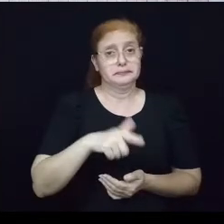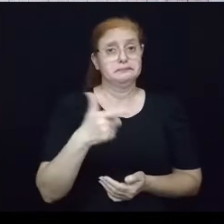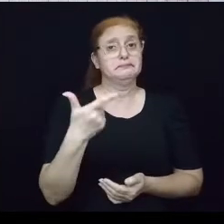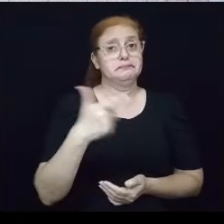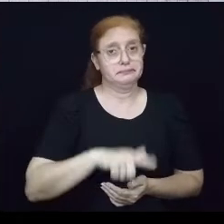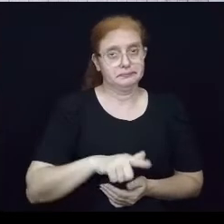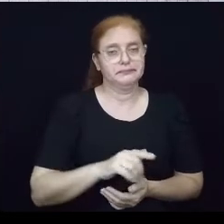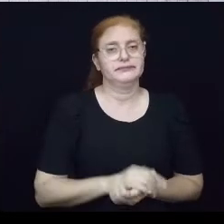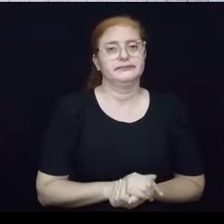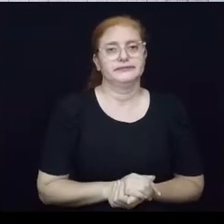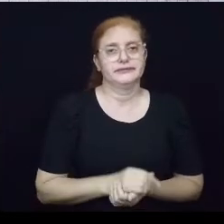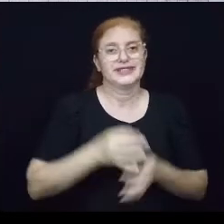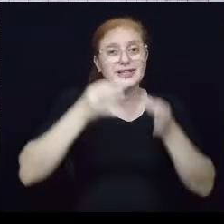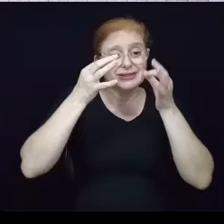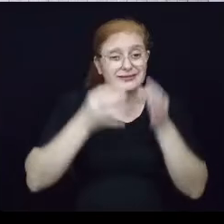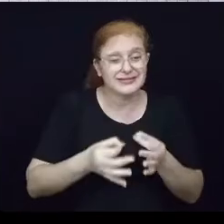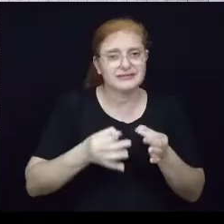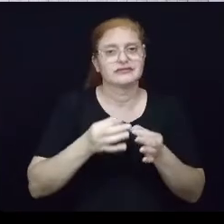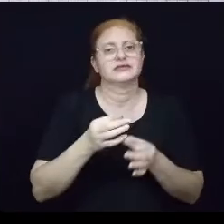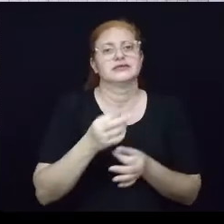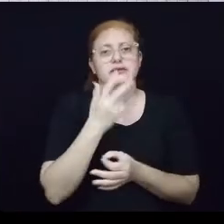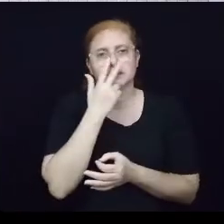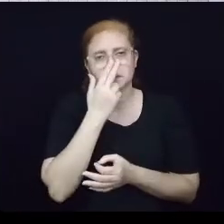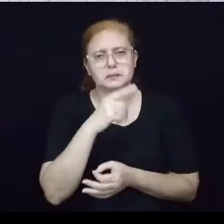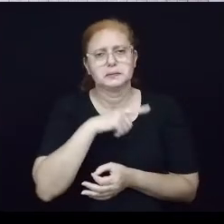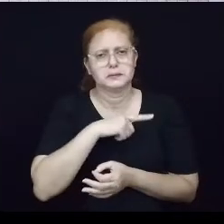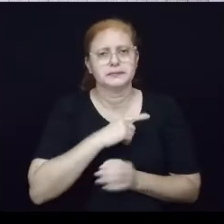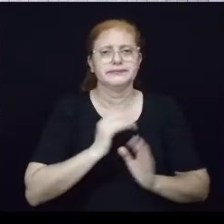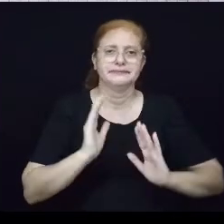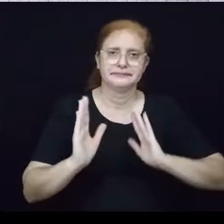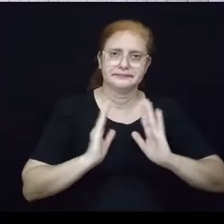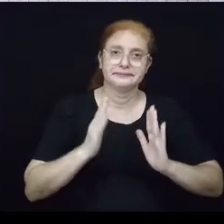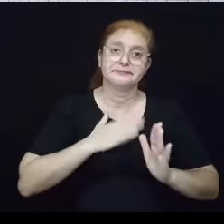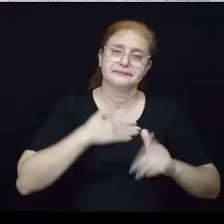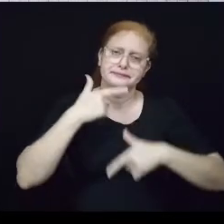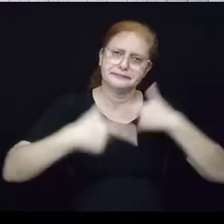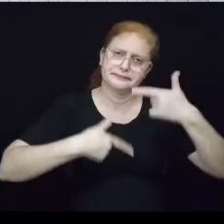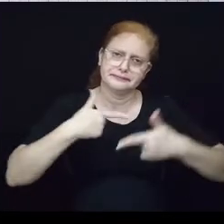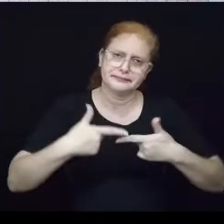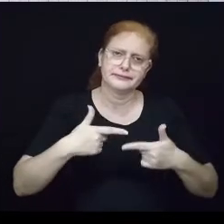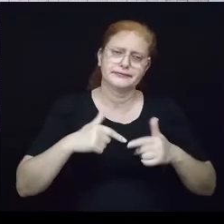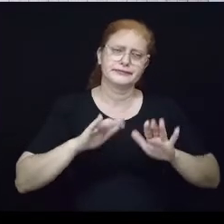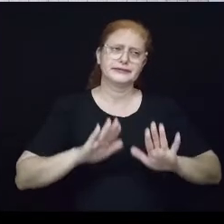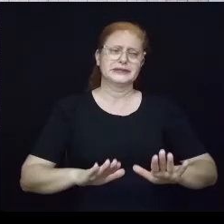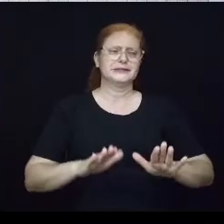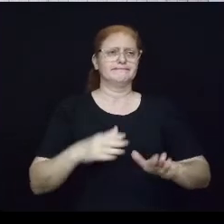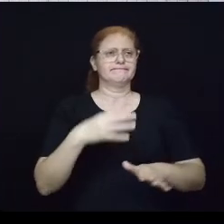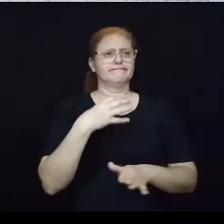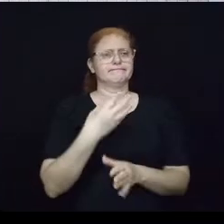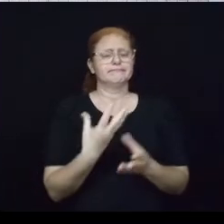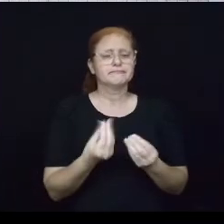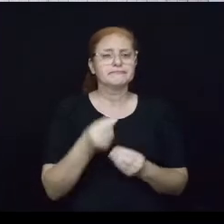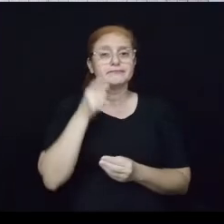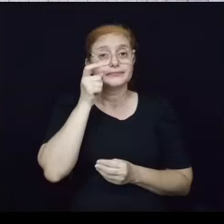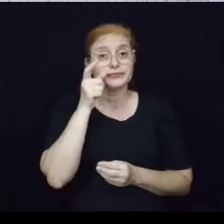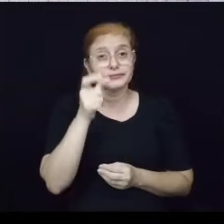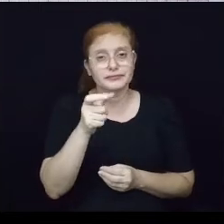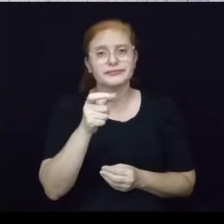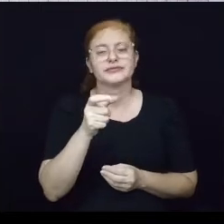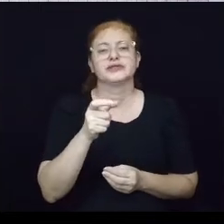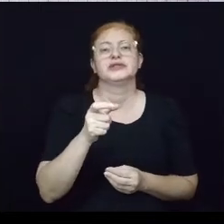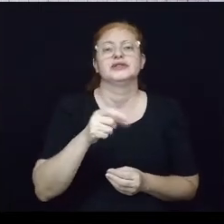do outro lado. É replicado do outro lado. Exatamente igual. Teve um período do meu trabalho que eu fiquei muito, muito interessado